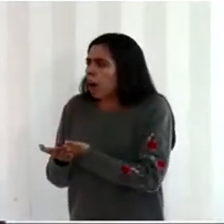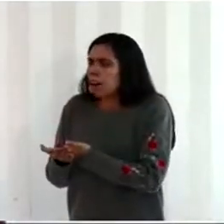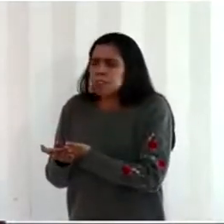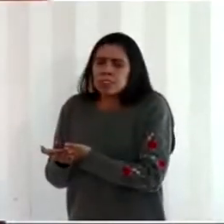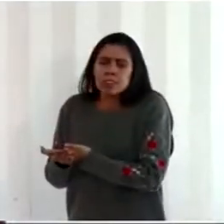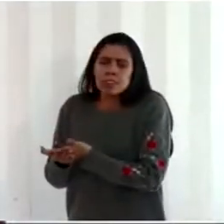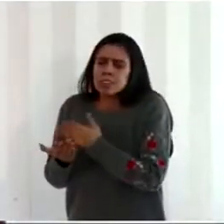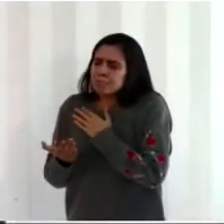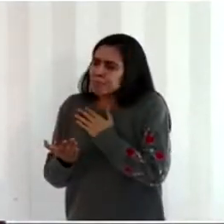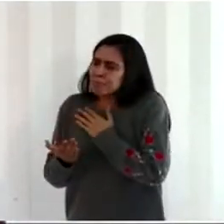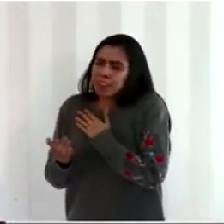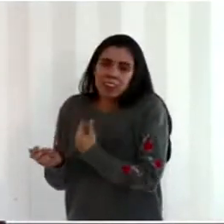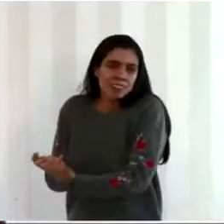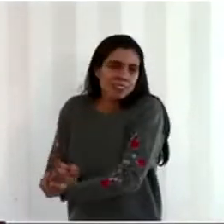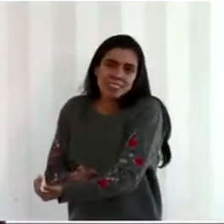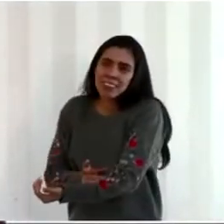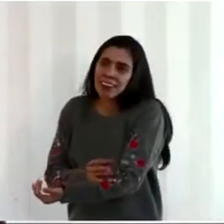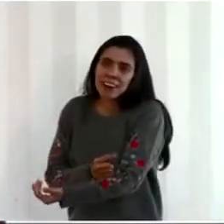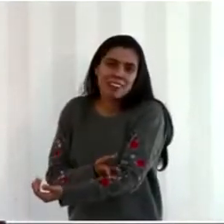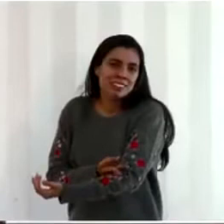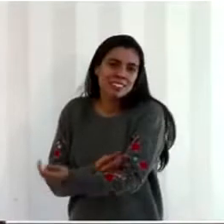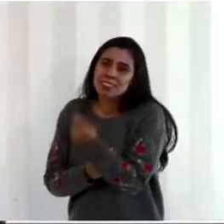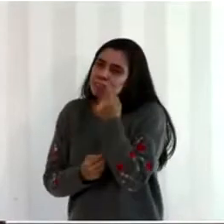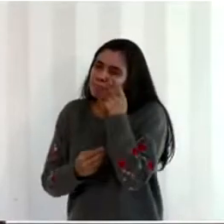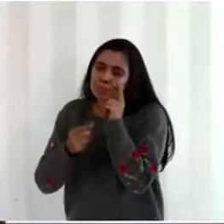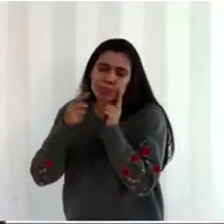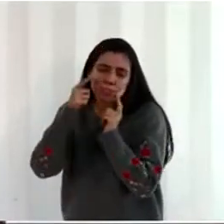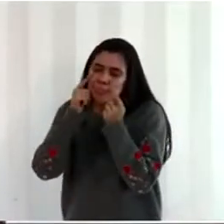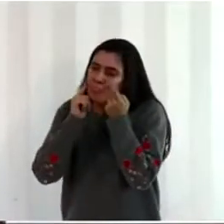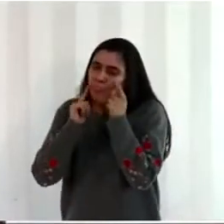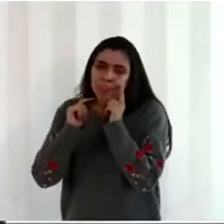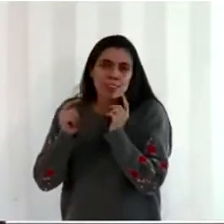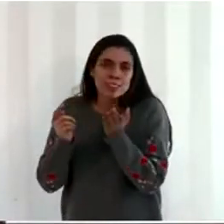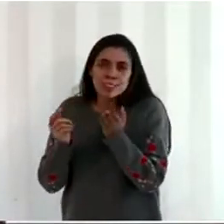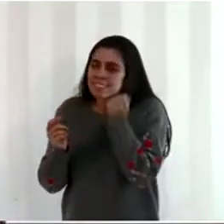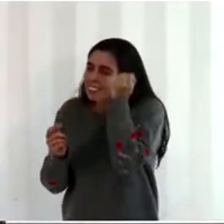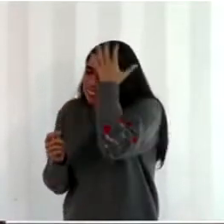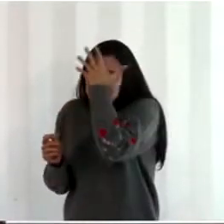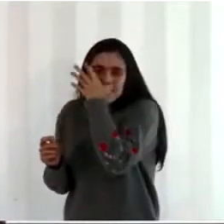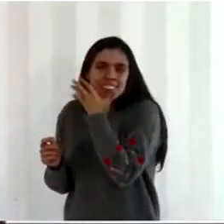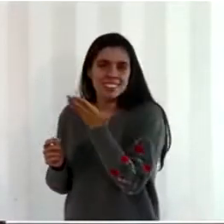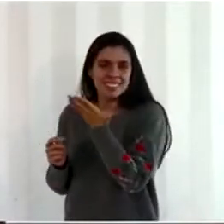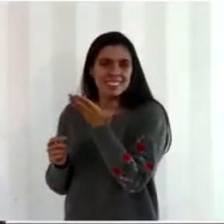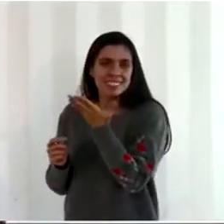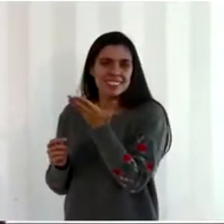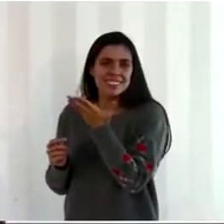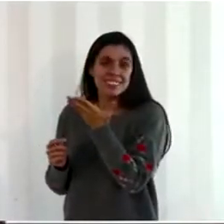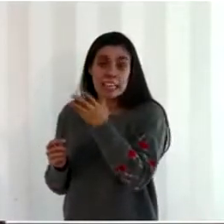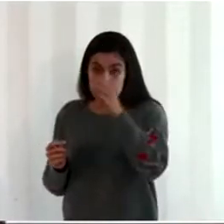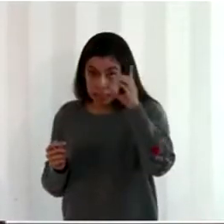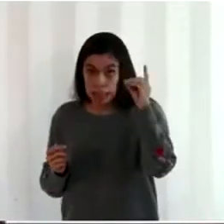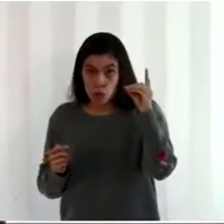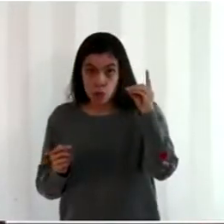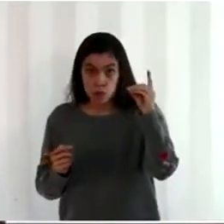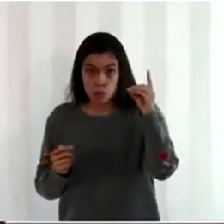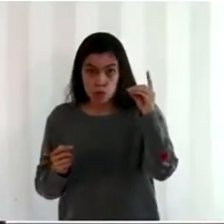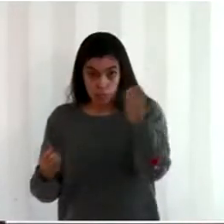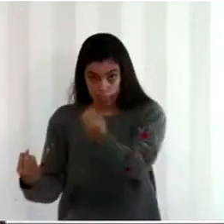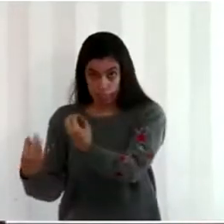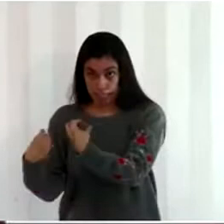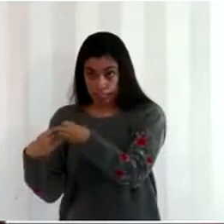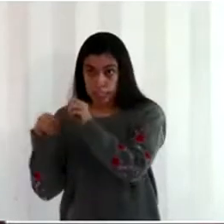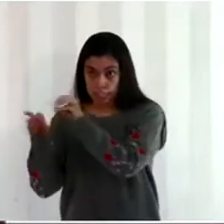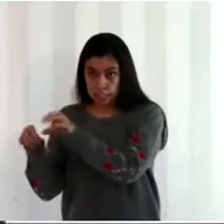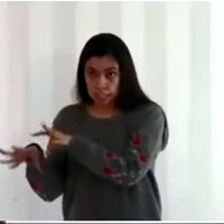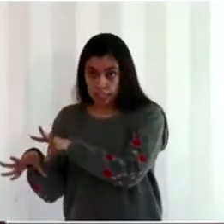casa seria maior do que a primeira. Mas agora nesse texto que nós acabamos de ler, nós vemos novamente Deus se